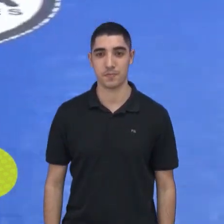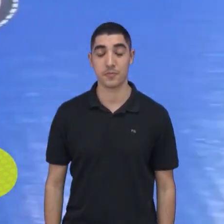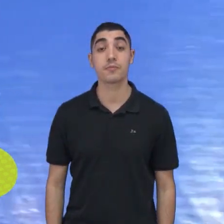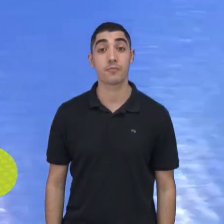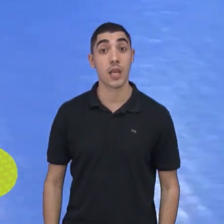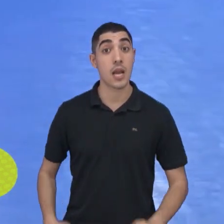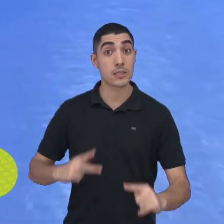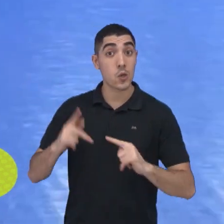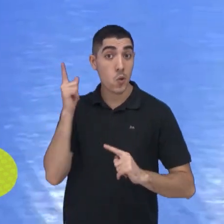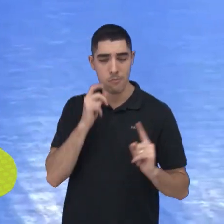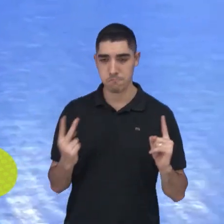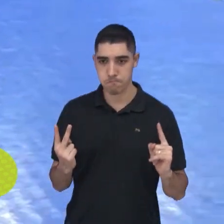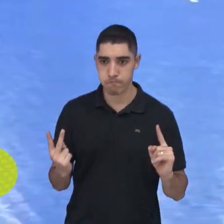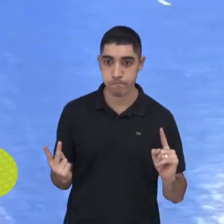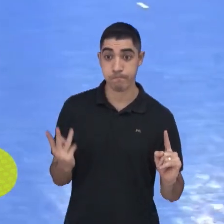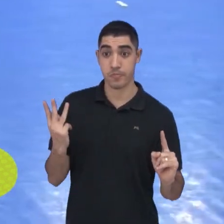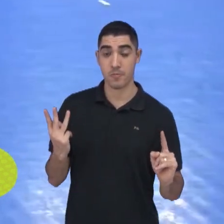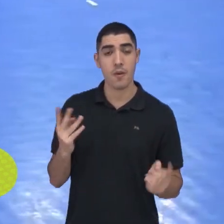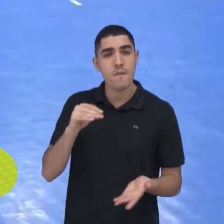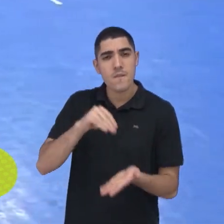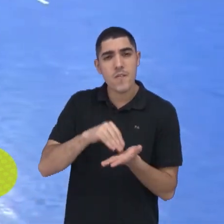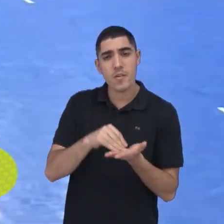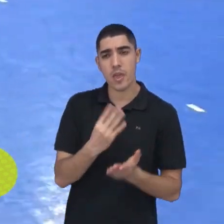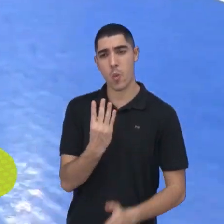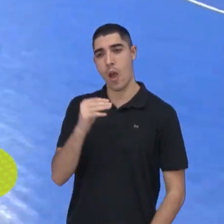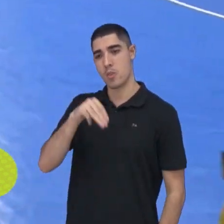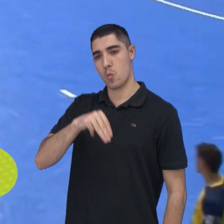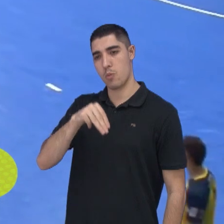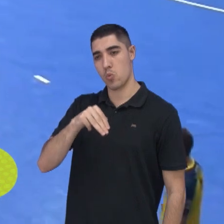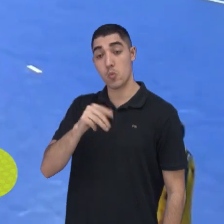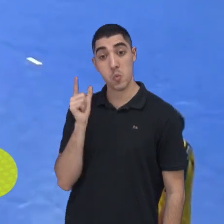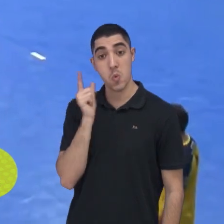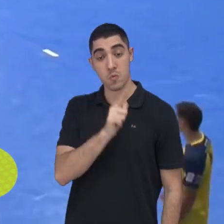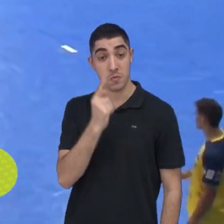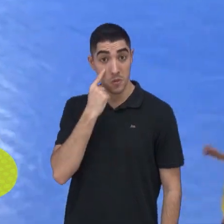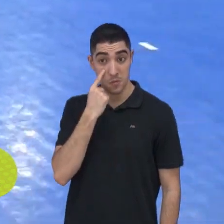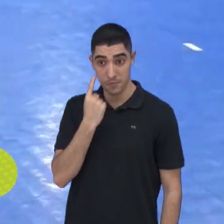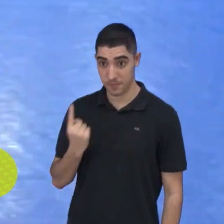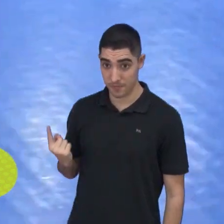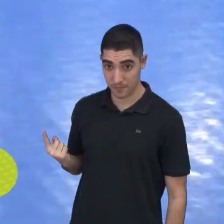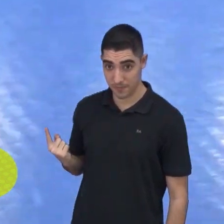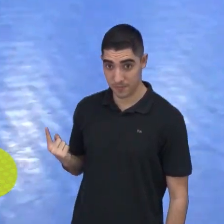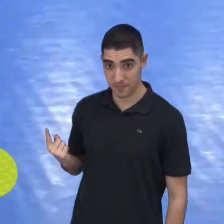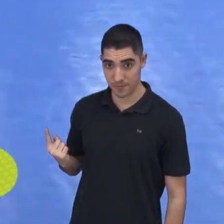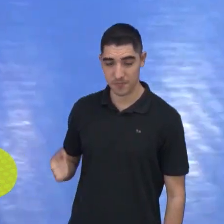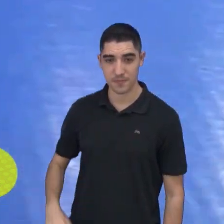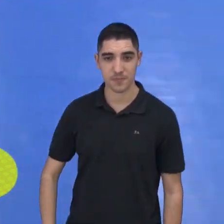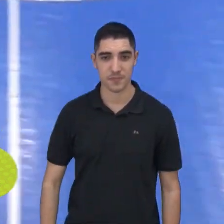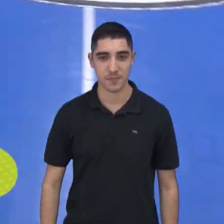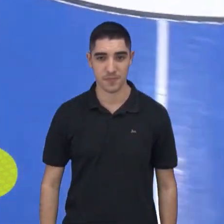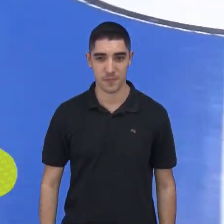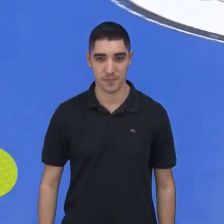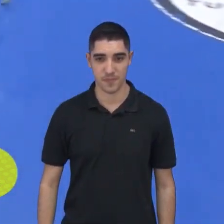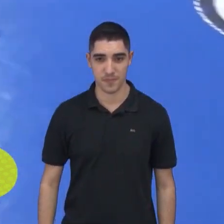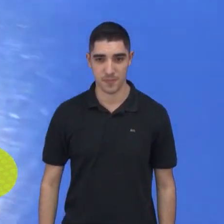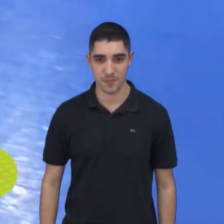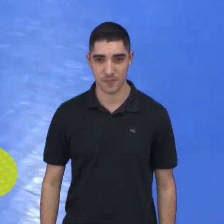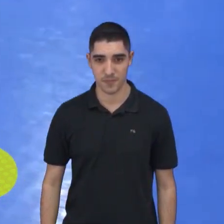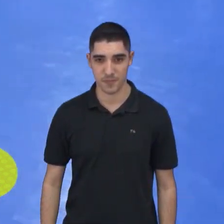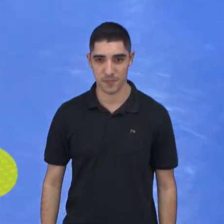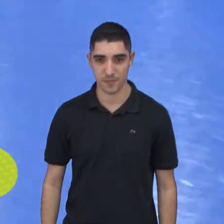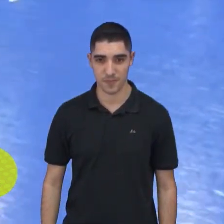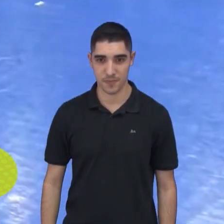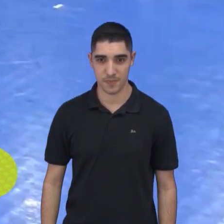São José ampliou, restando pouco mais de 4 para acabar a partida. Bahia engatou a quinta da quadra de defesa, carregou e abriu para